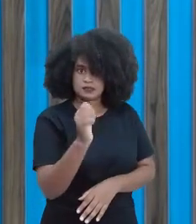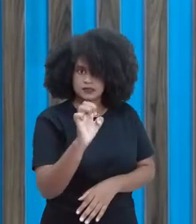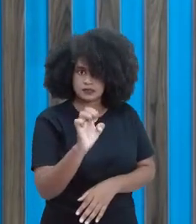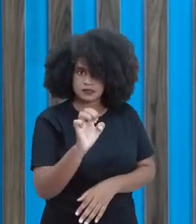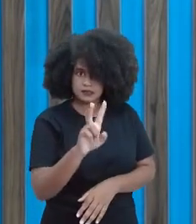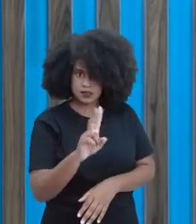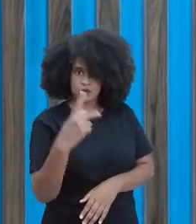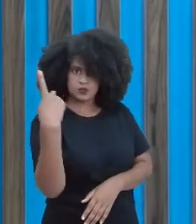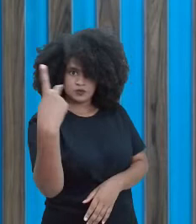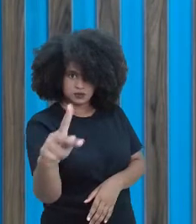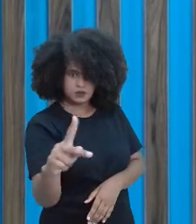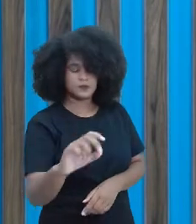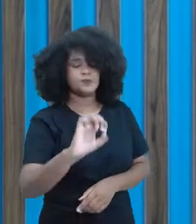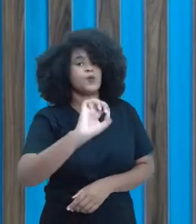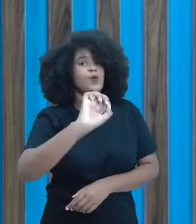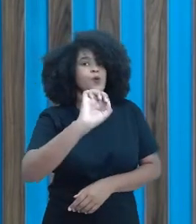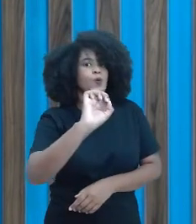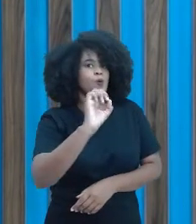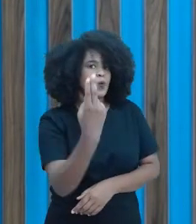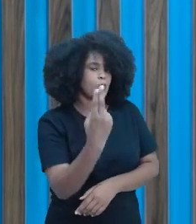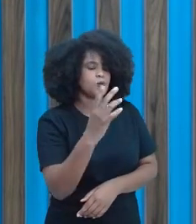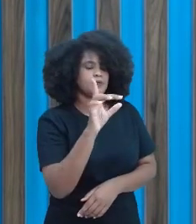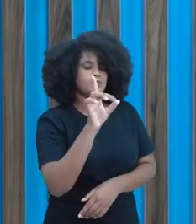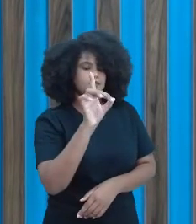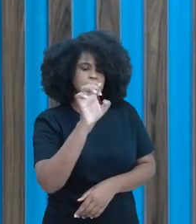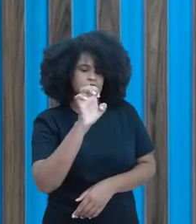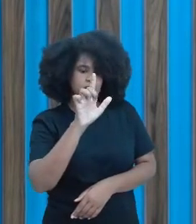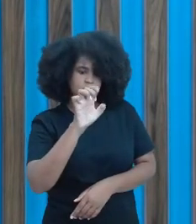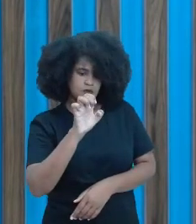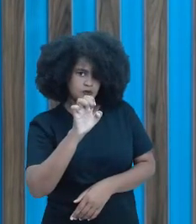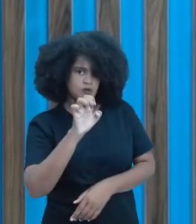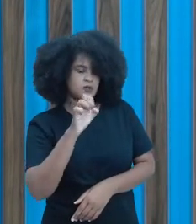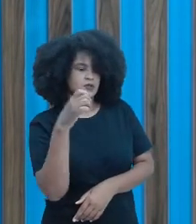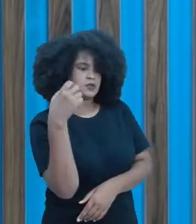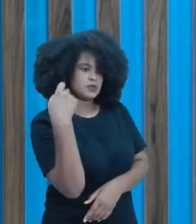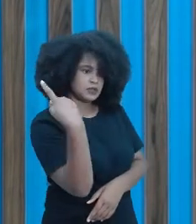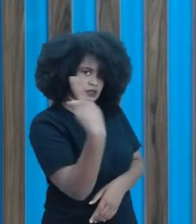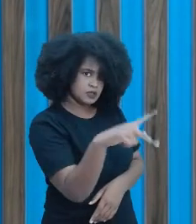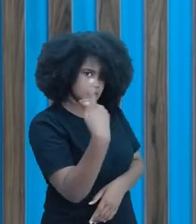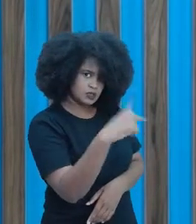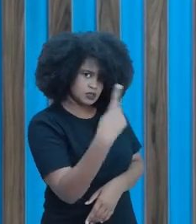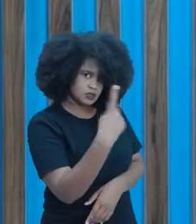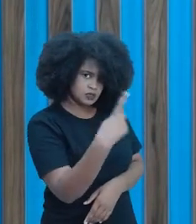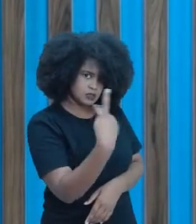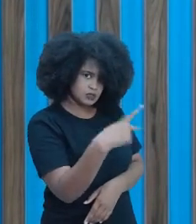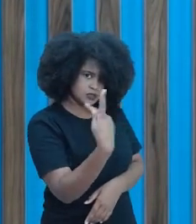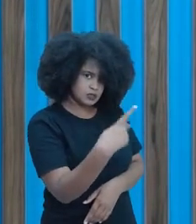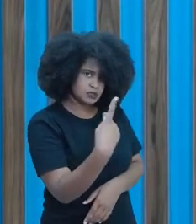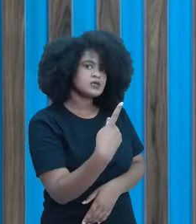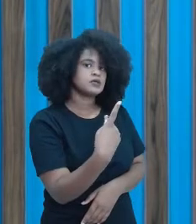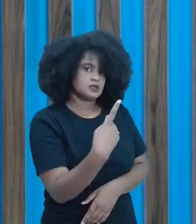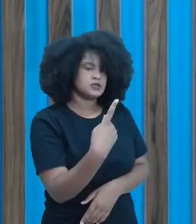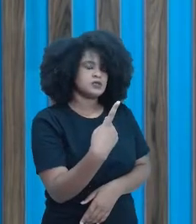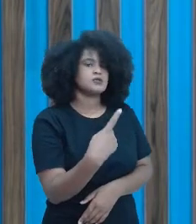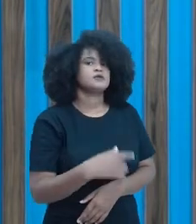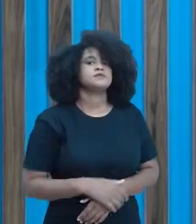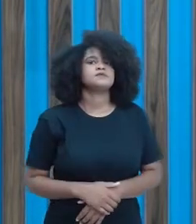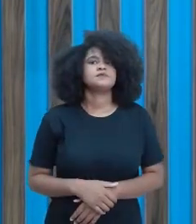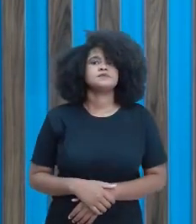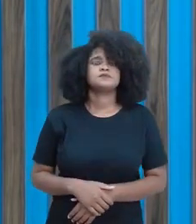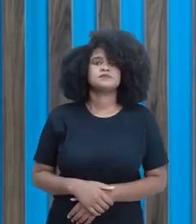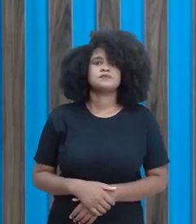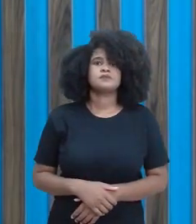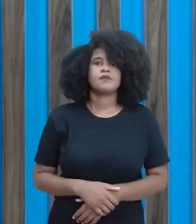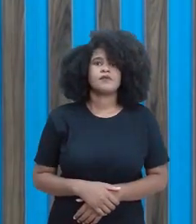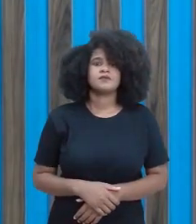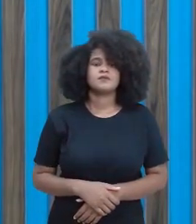seu, o dele. Her, H-E-R, é seu, entre parênteses, o dela. Fique ligado